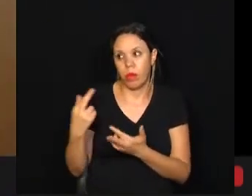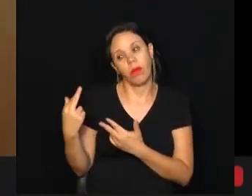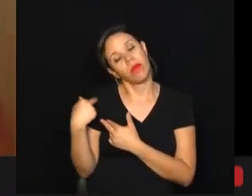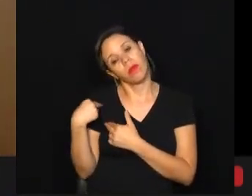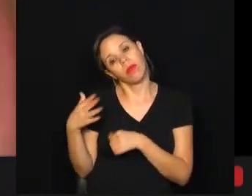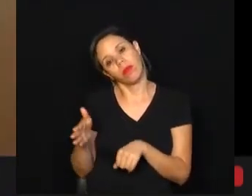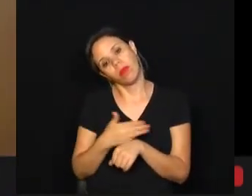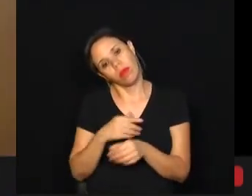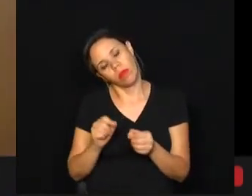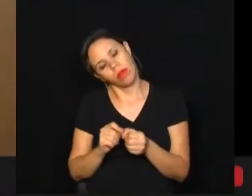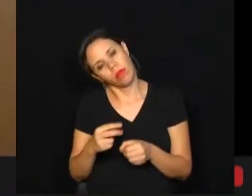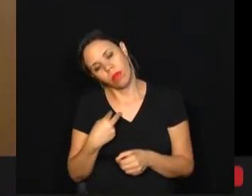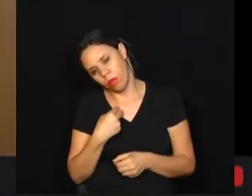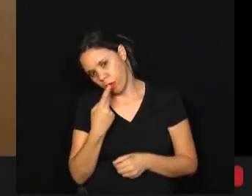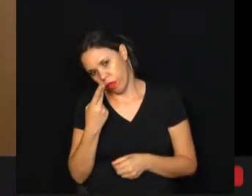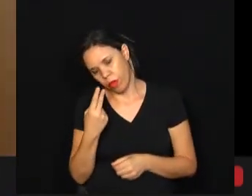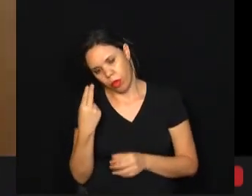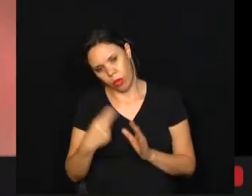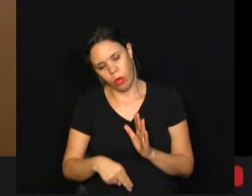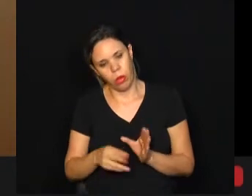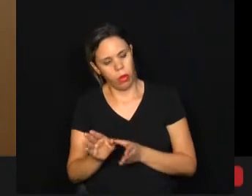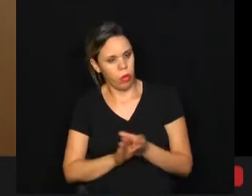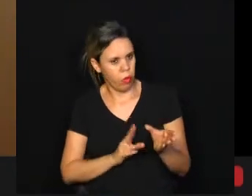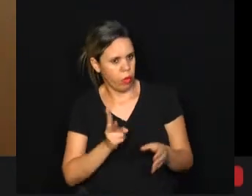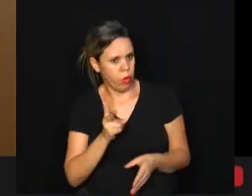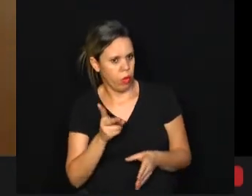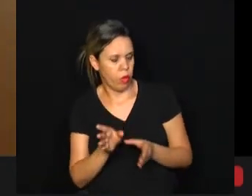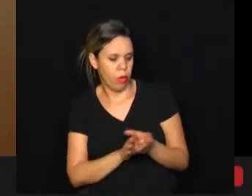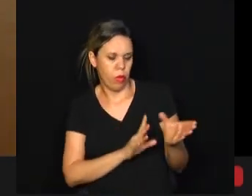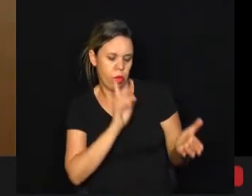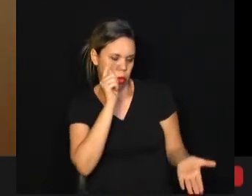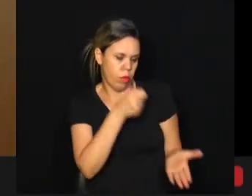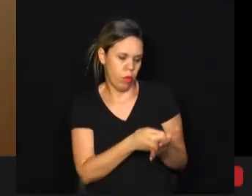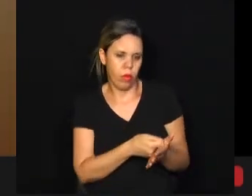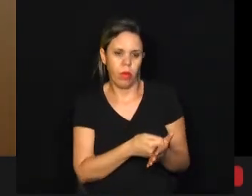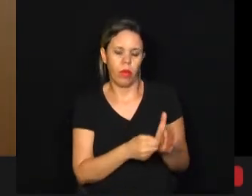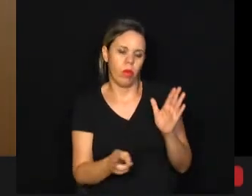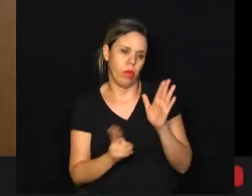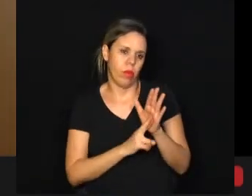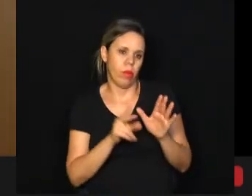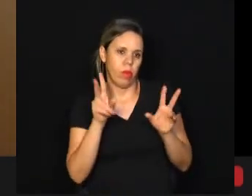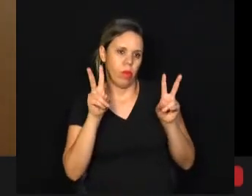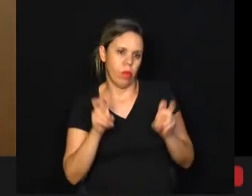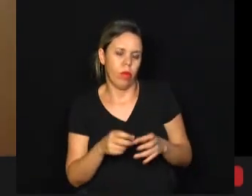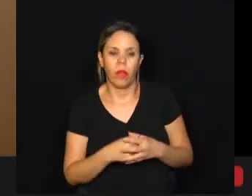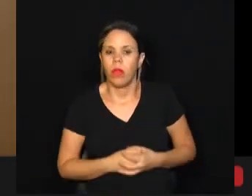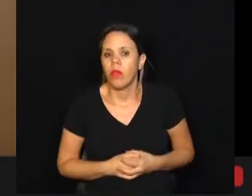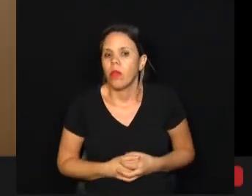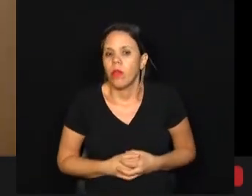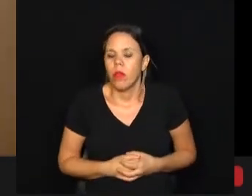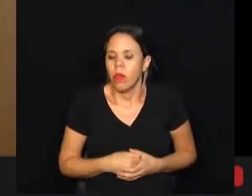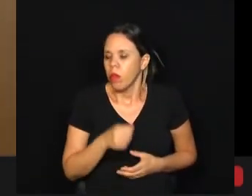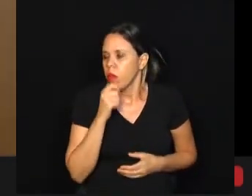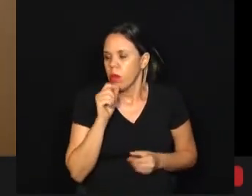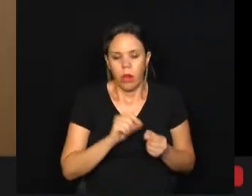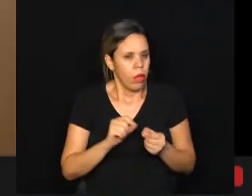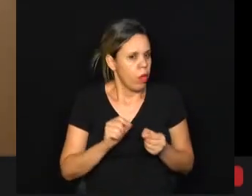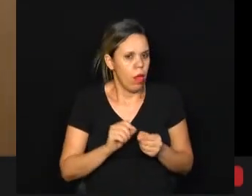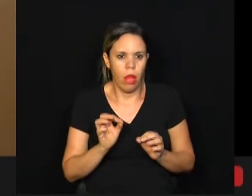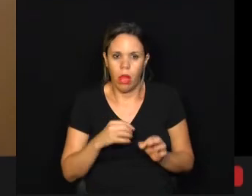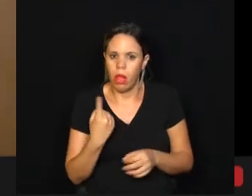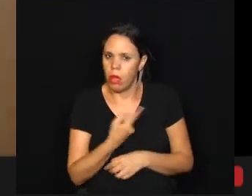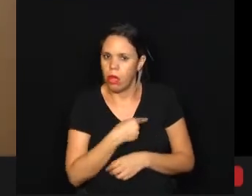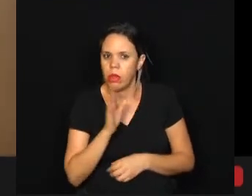fazer isso, não falamos em nome do Conselho. É sempre o Conselho que vai determinar quem vai representar esse assunto. E isso ainda não foi feito, porque nós